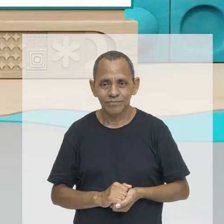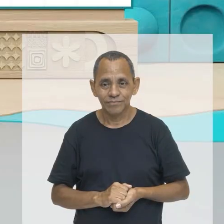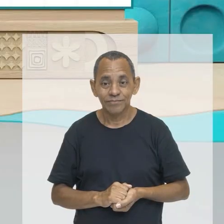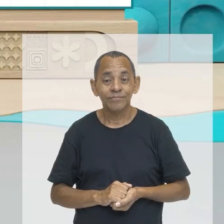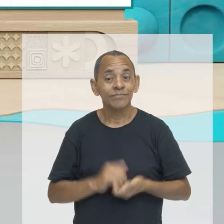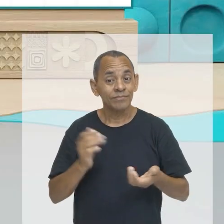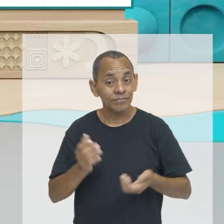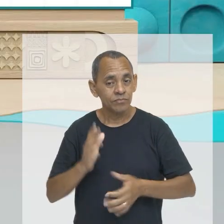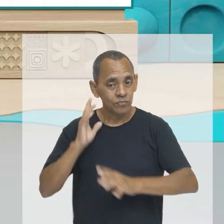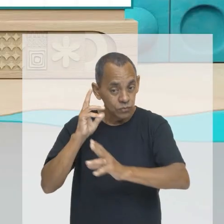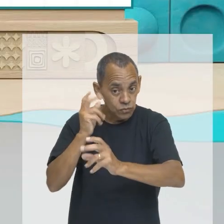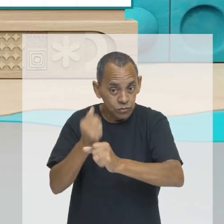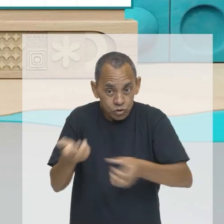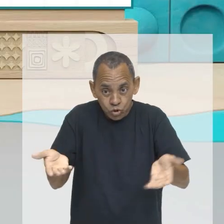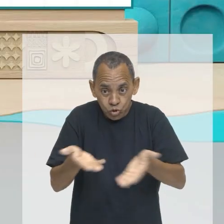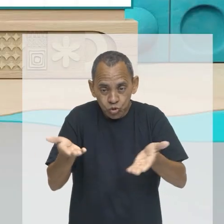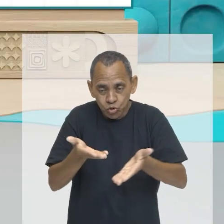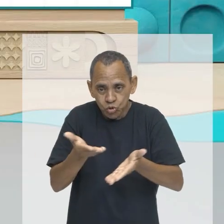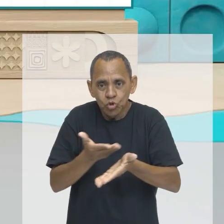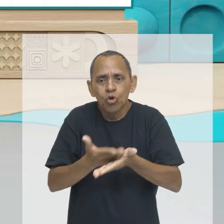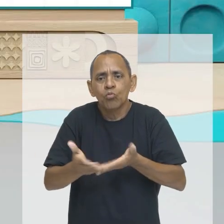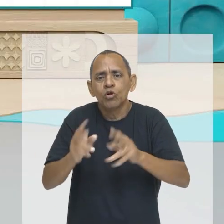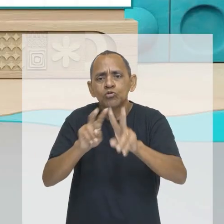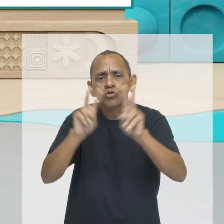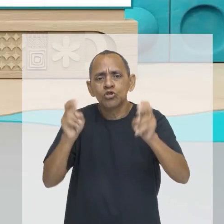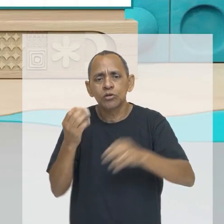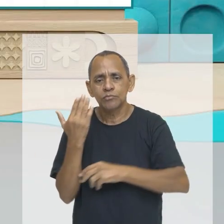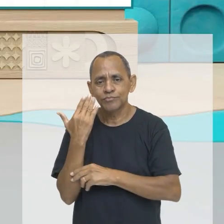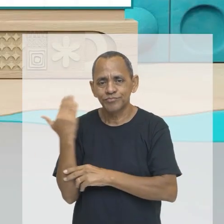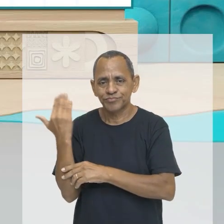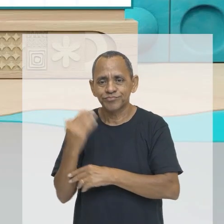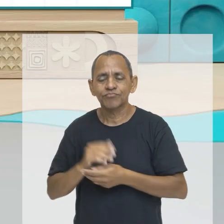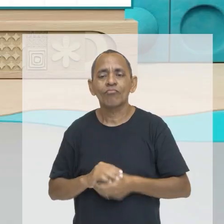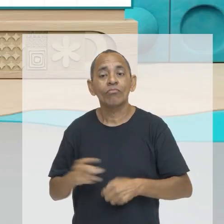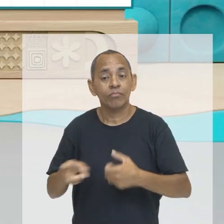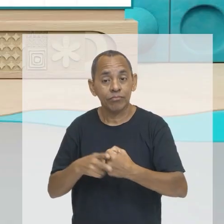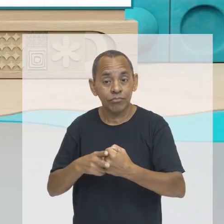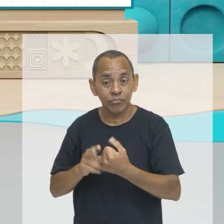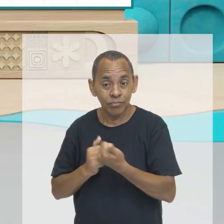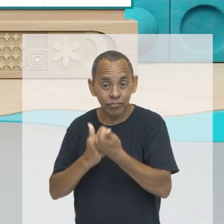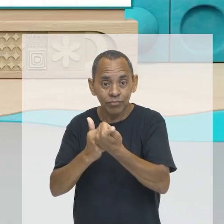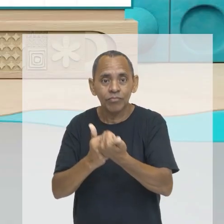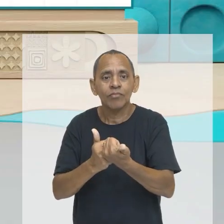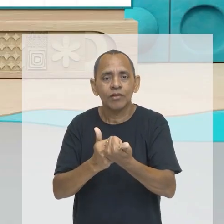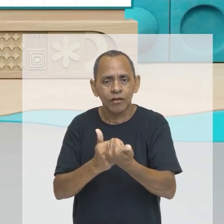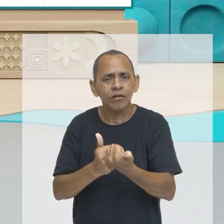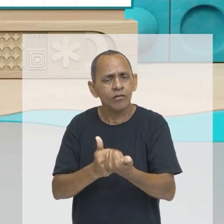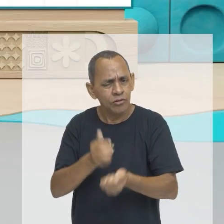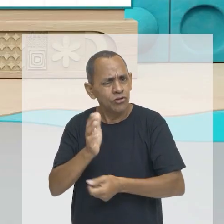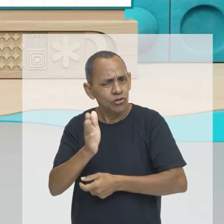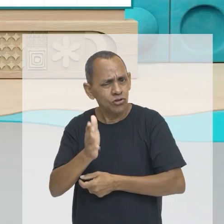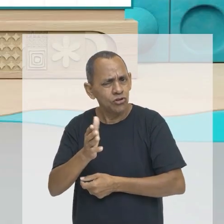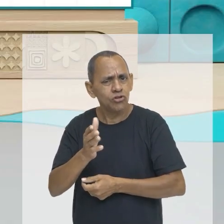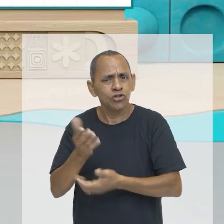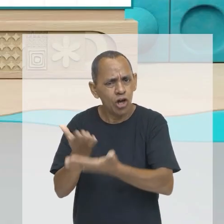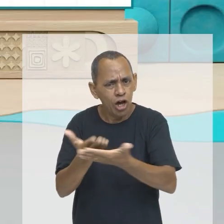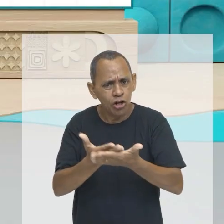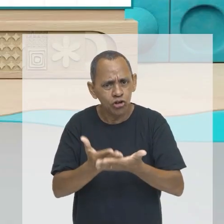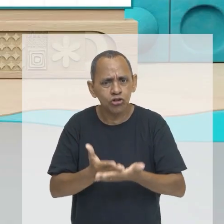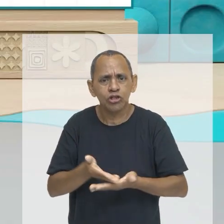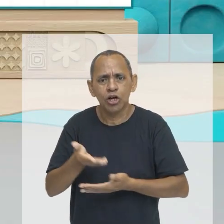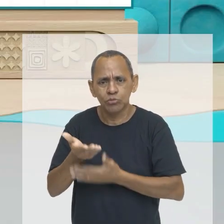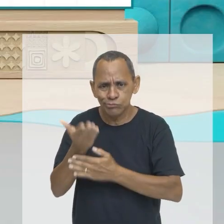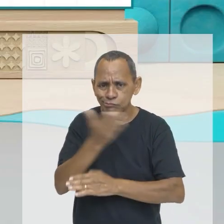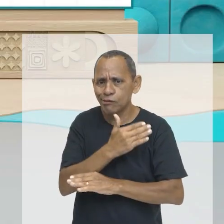Então, nossa revisão de hoje vai começar falando dos verbos modais, né? Verbos que nós debatemos bastante, que vocês viram bastante sobre